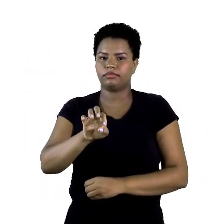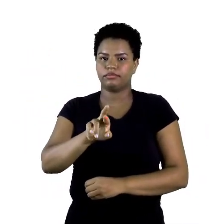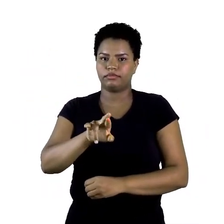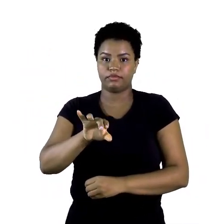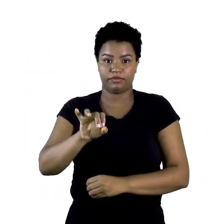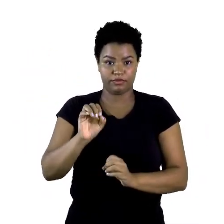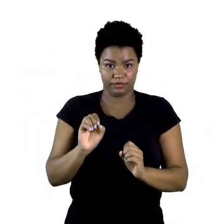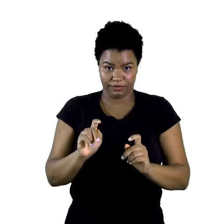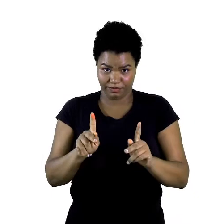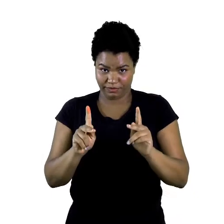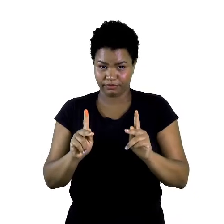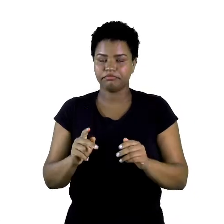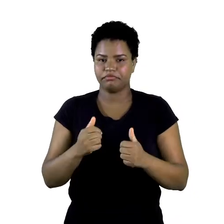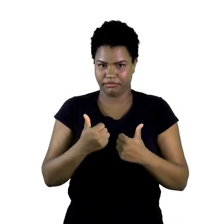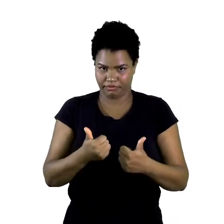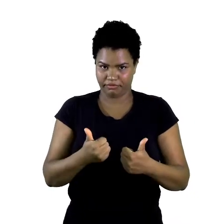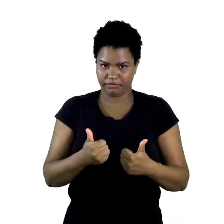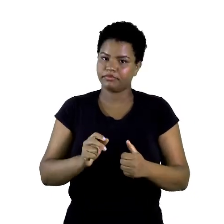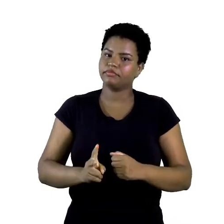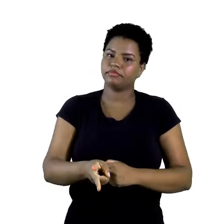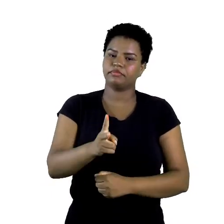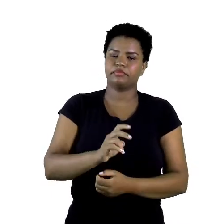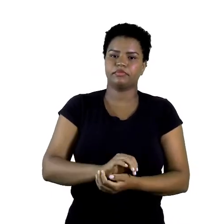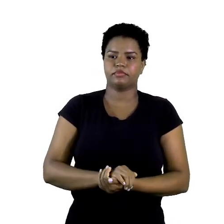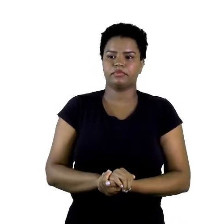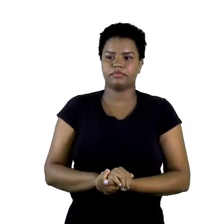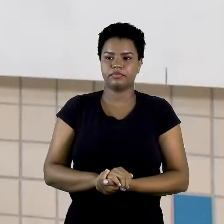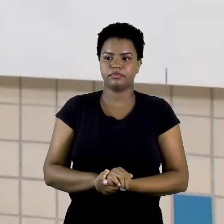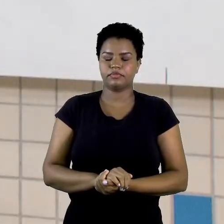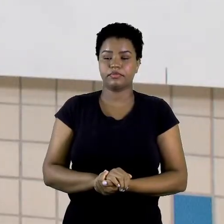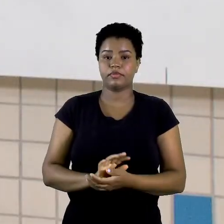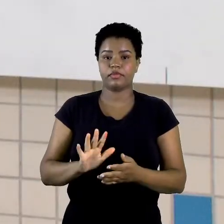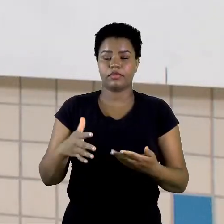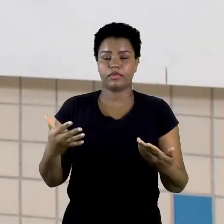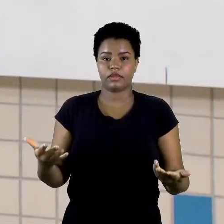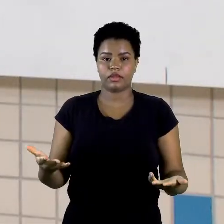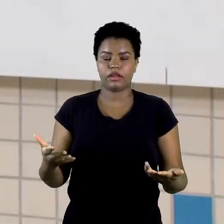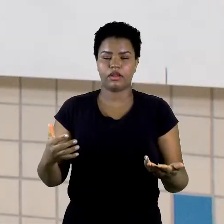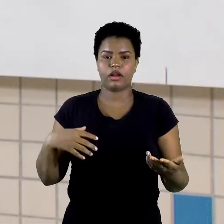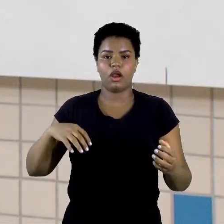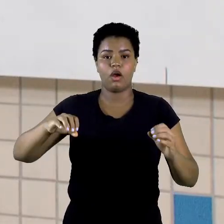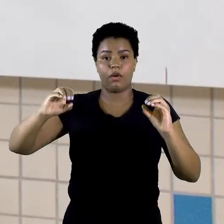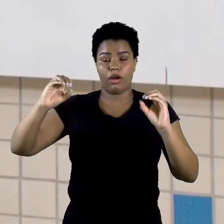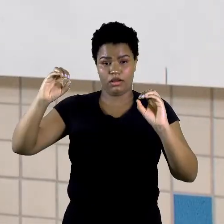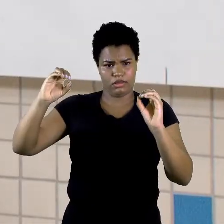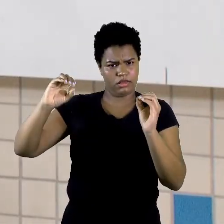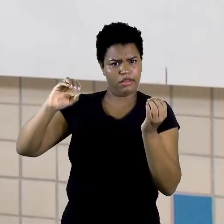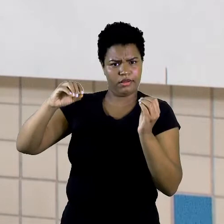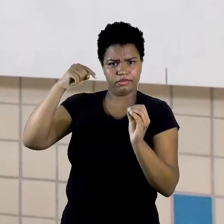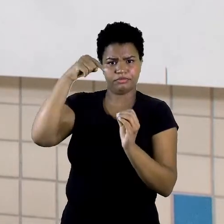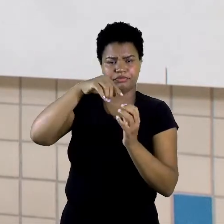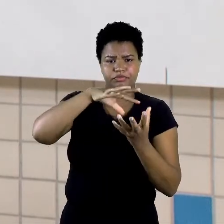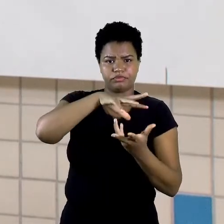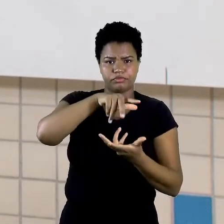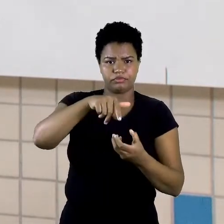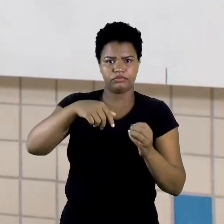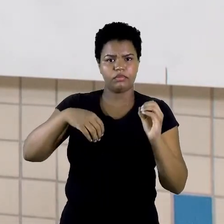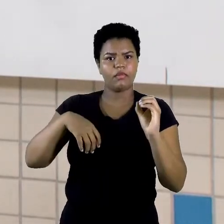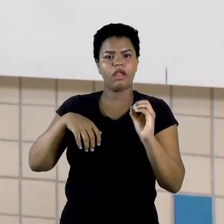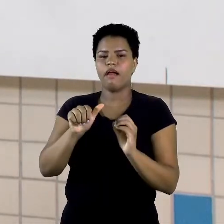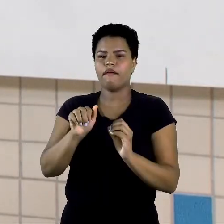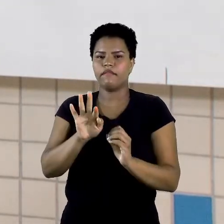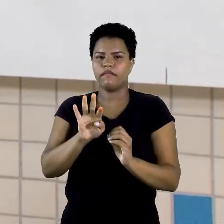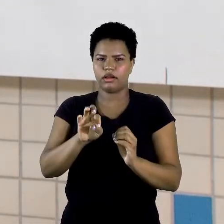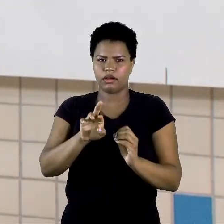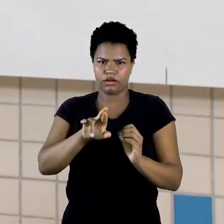Tudo bem até aí? Vamos dar continuidade. Assim, quando a Terra encontra-se no afélio, sua